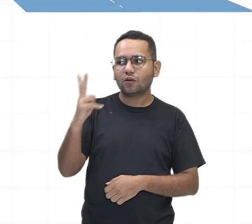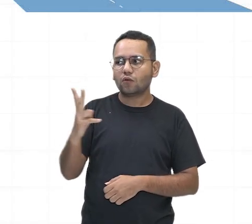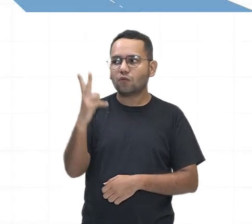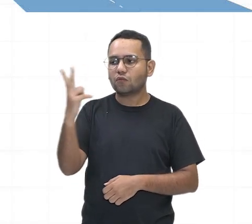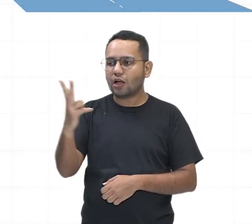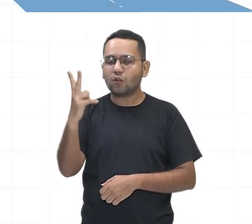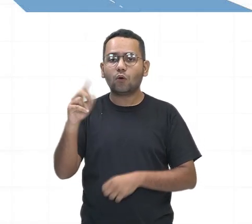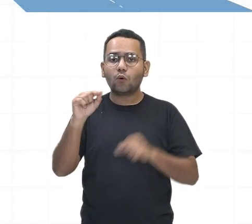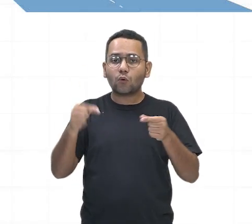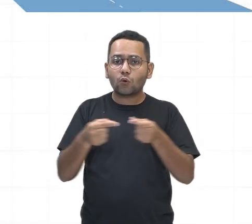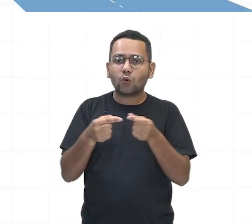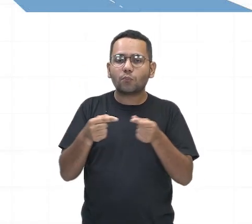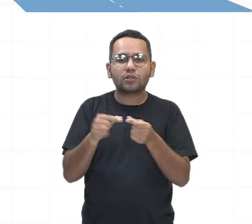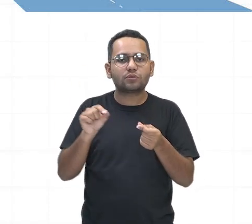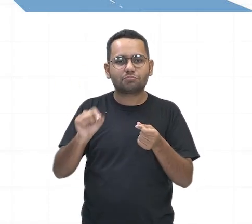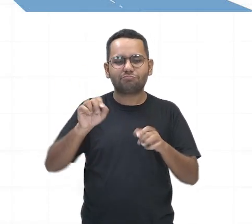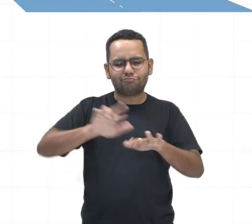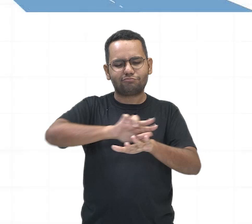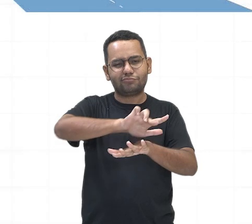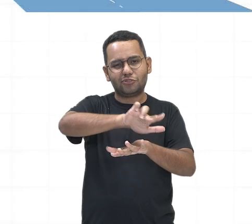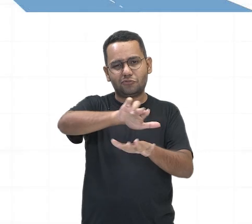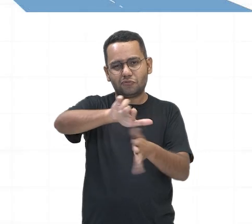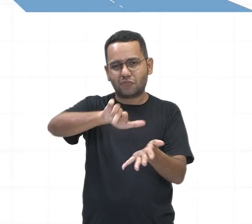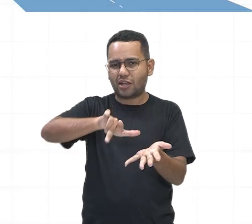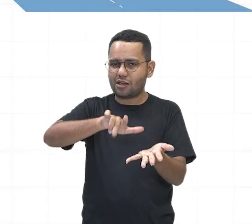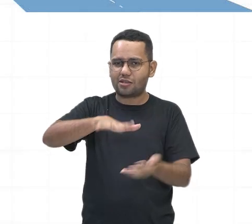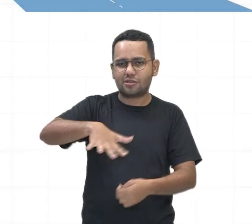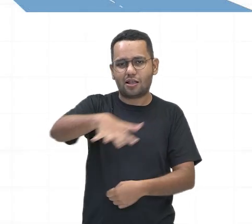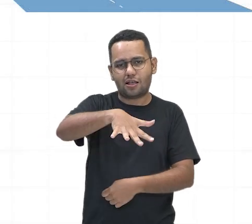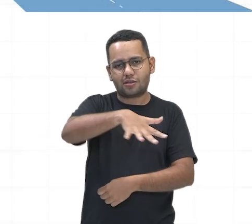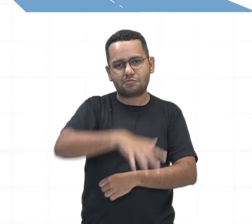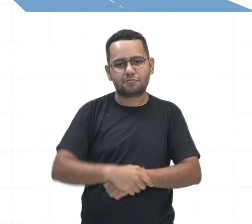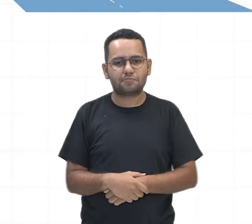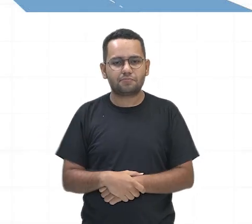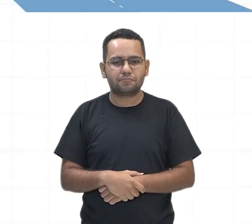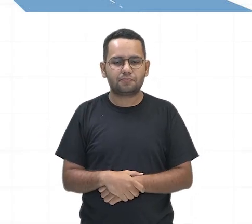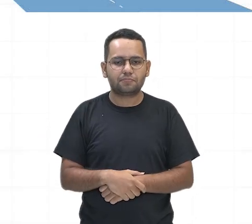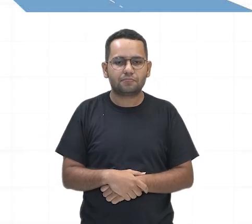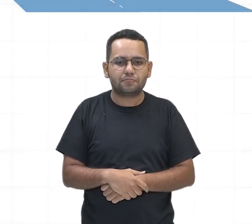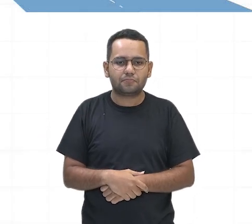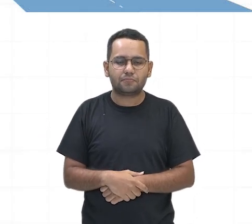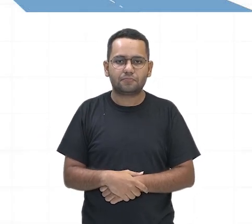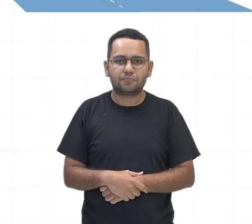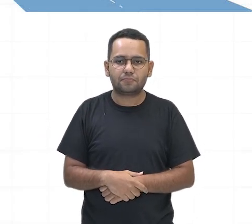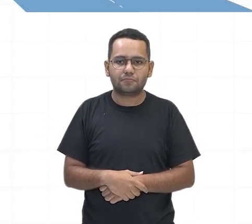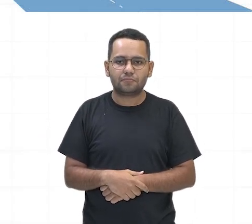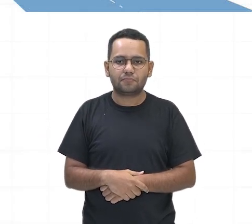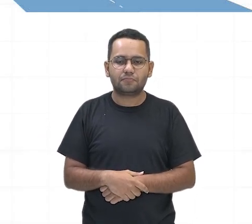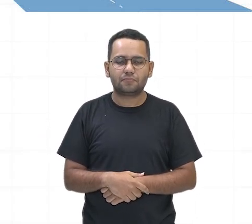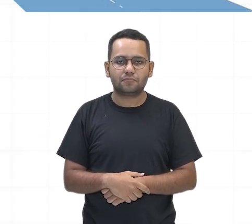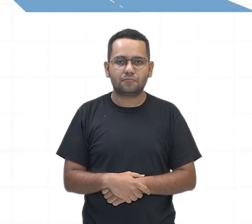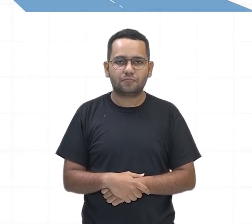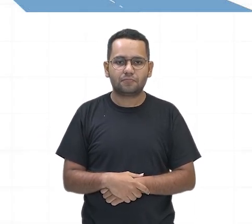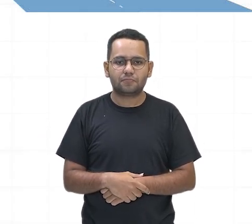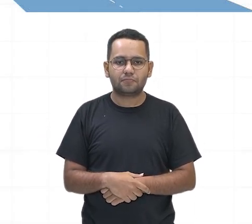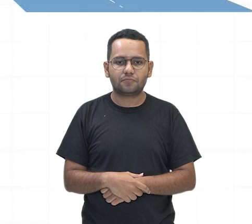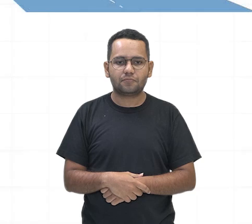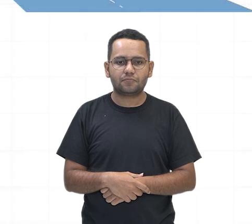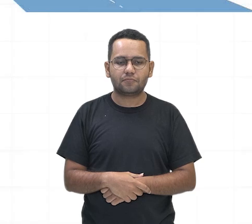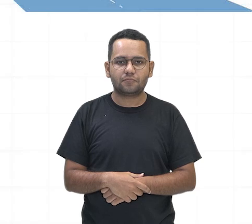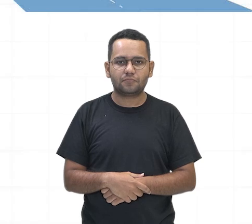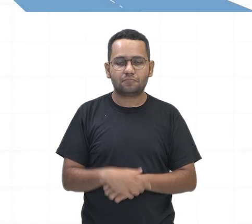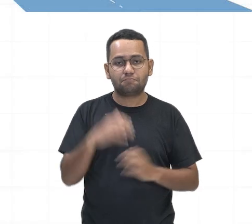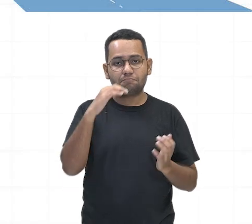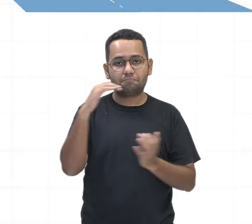em todas as dimensões da nossa vida, em todas as dimensões da nossa existência.